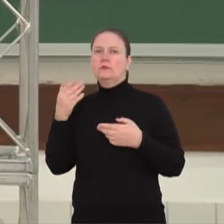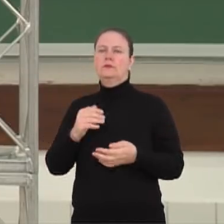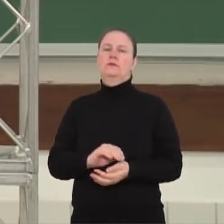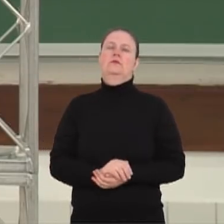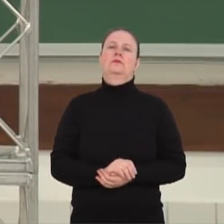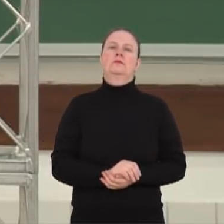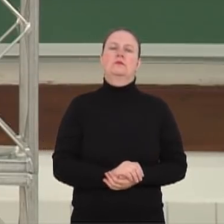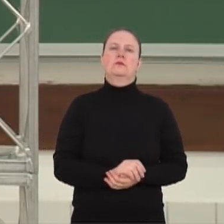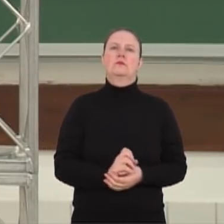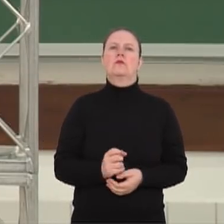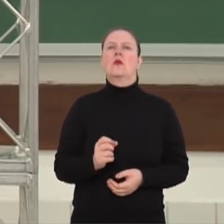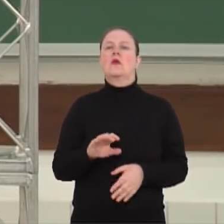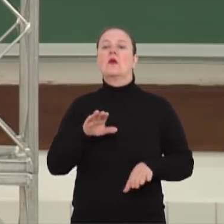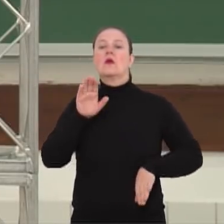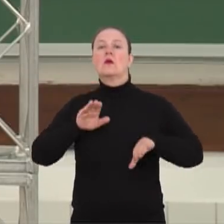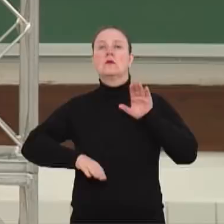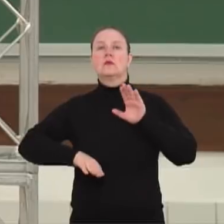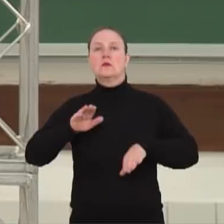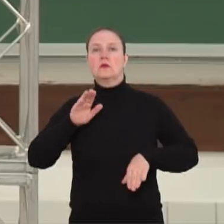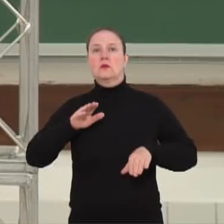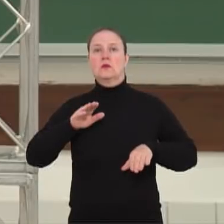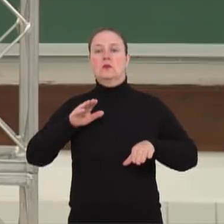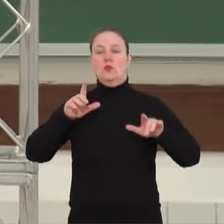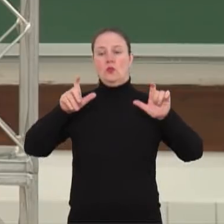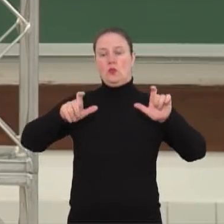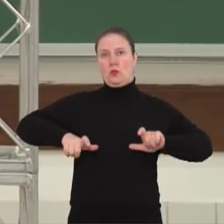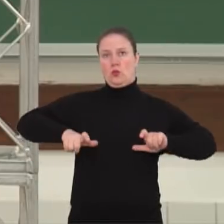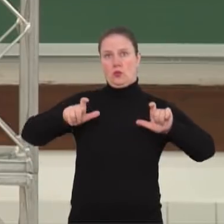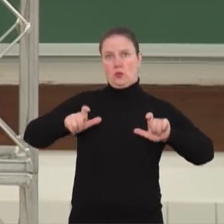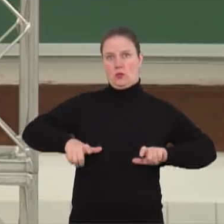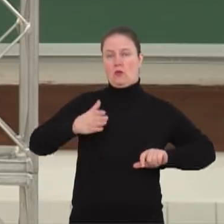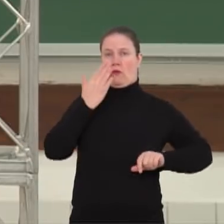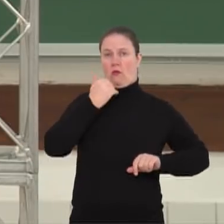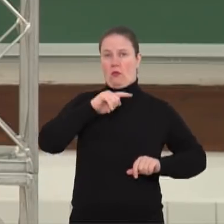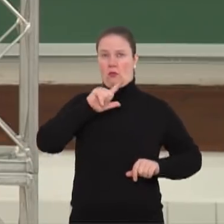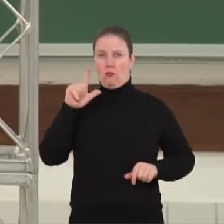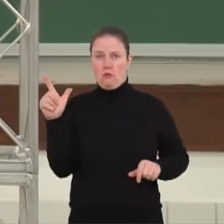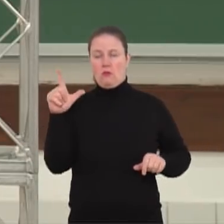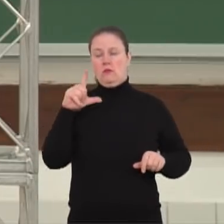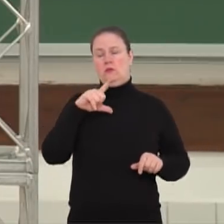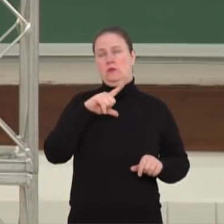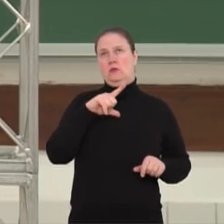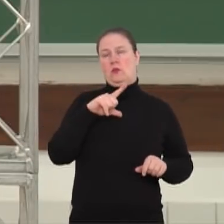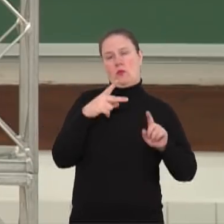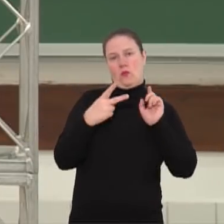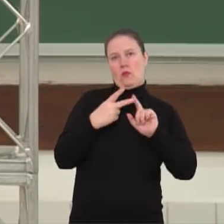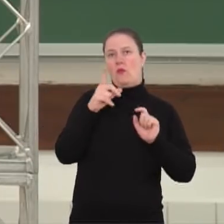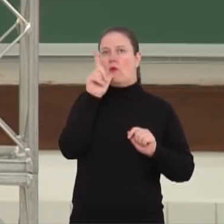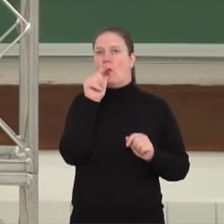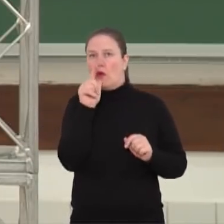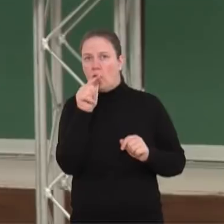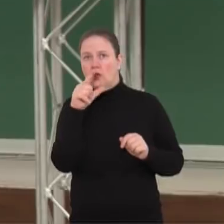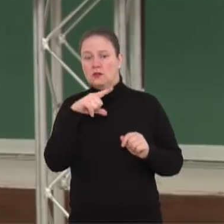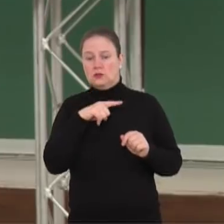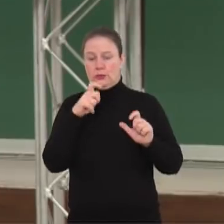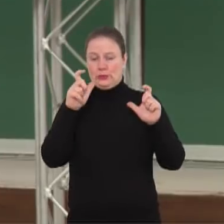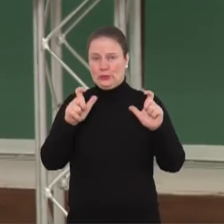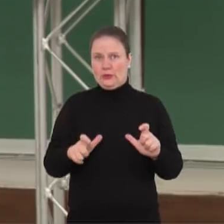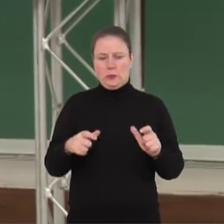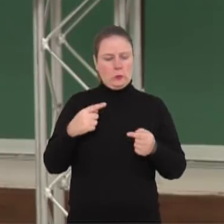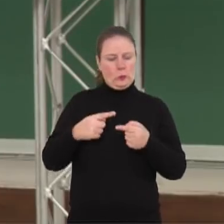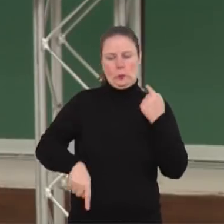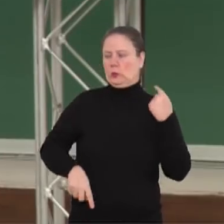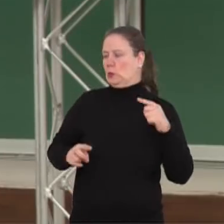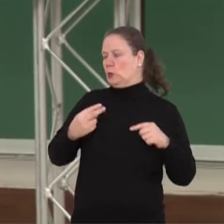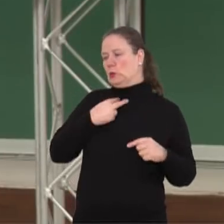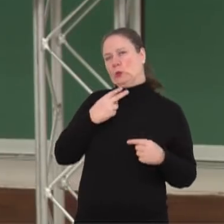alguns parques permitem que você traga o seu lanche, a sua água, um refri. Alguns parques não permitem. Então, tudo